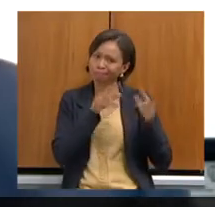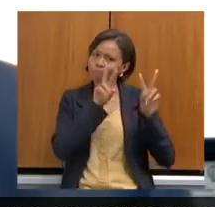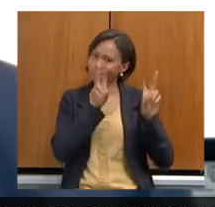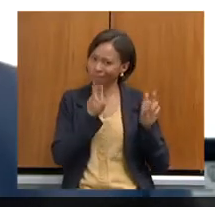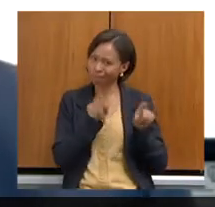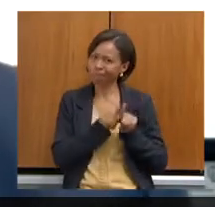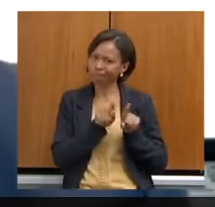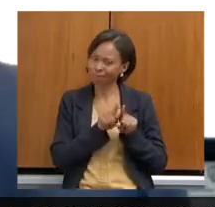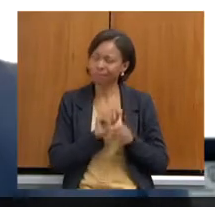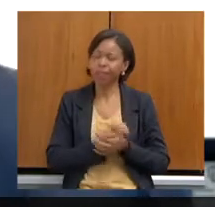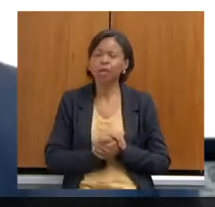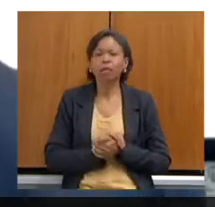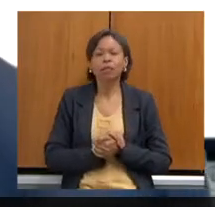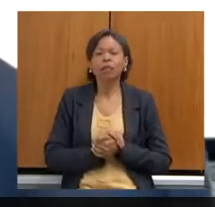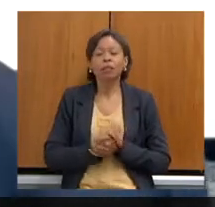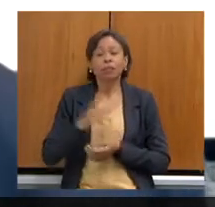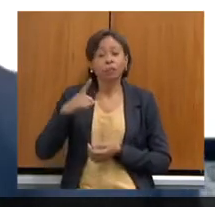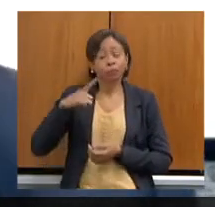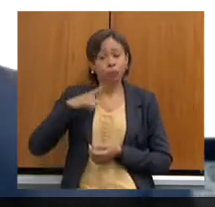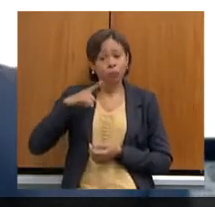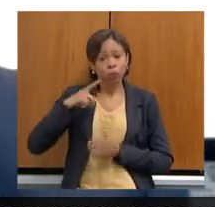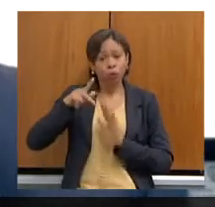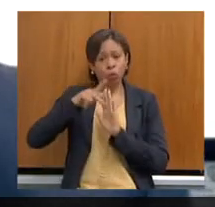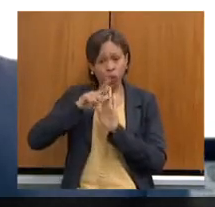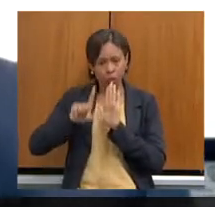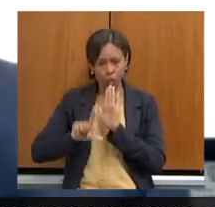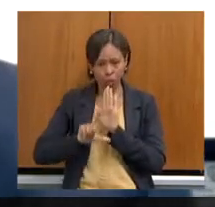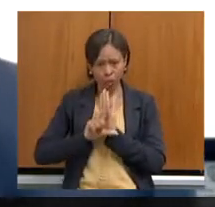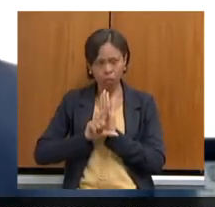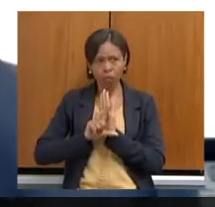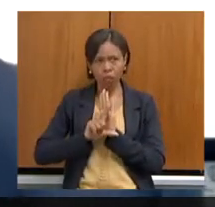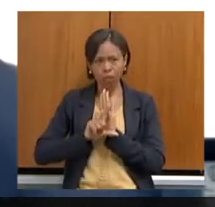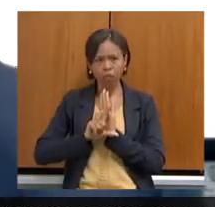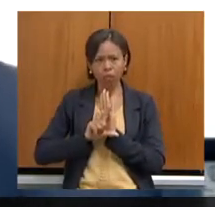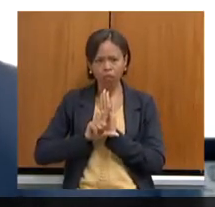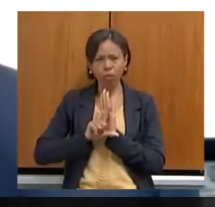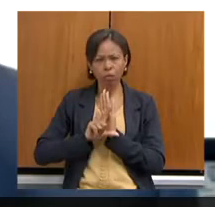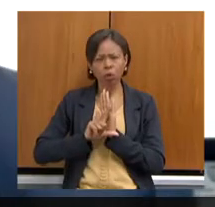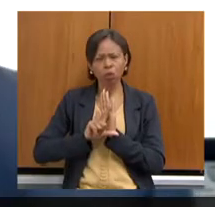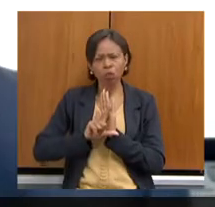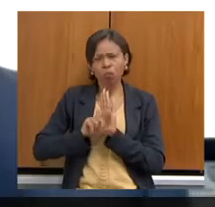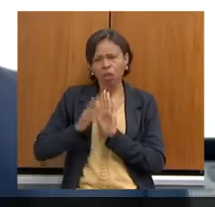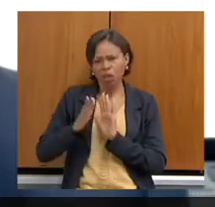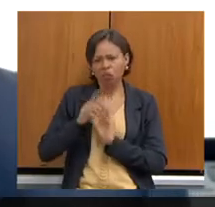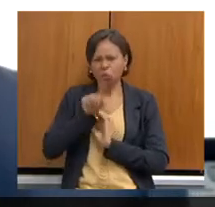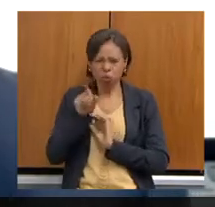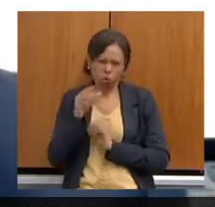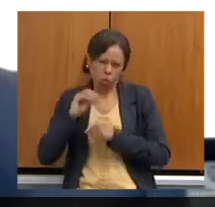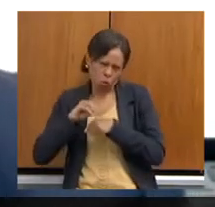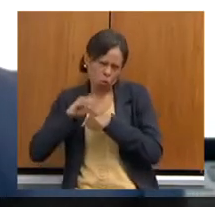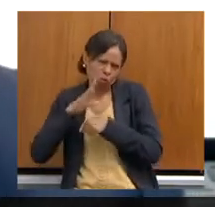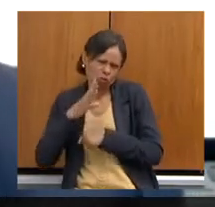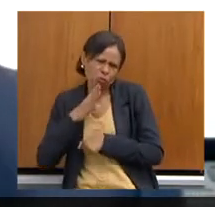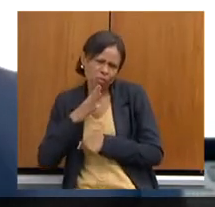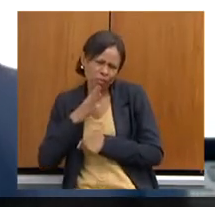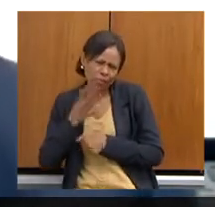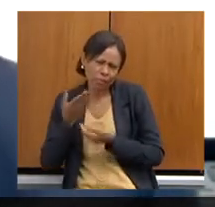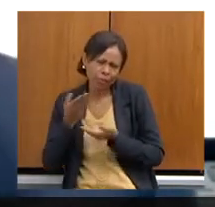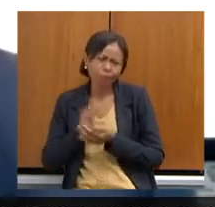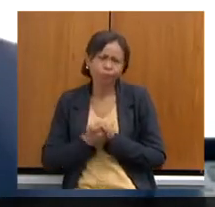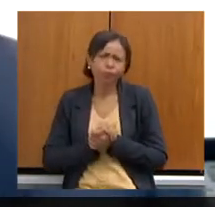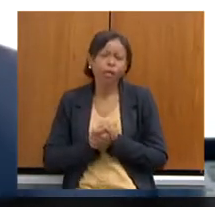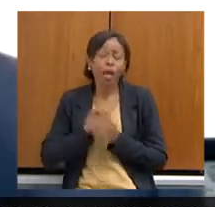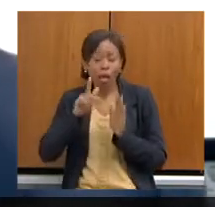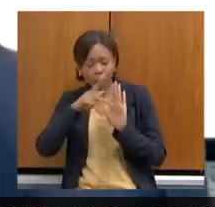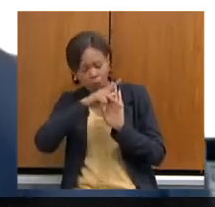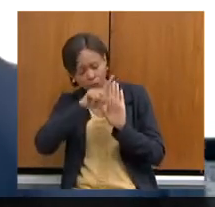o secretário tem um projeto de lei está tramitando ele talvez essa informação vai ficar conhecimento e quem sabe alinhamento ele